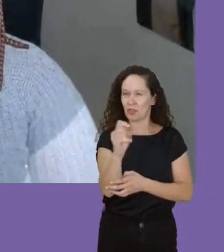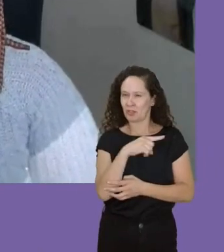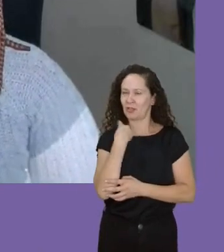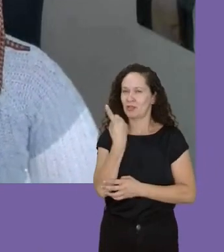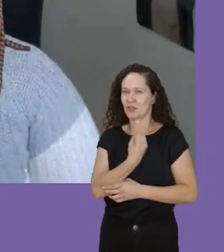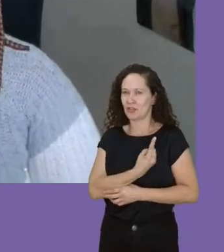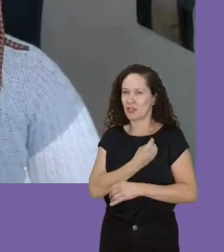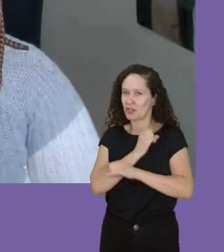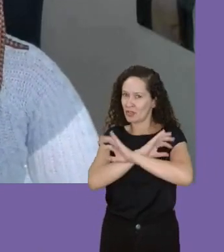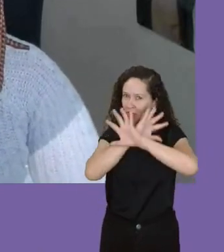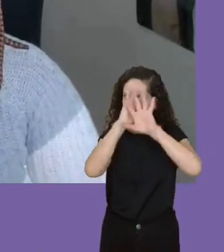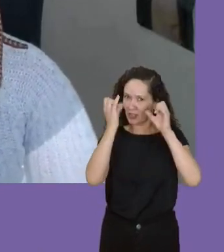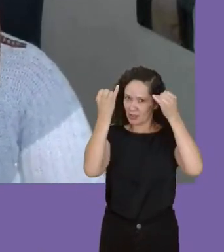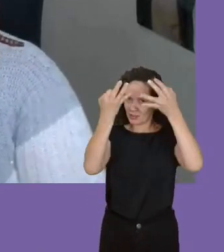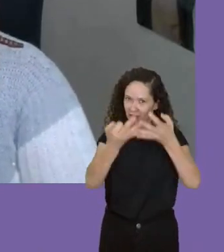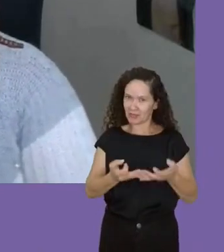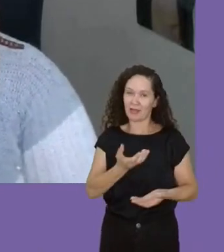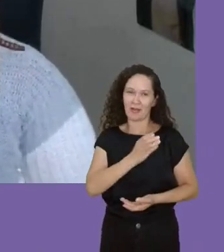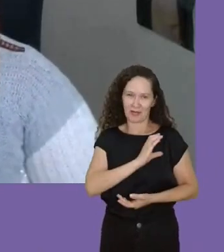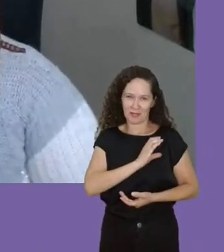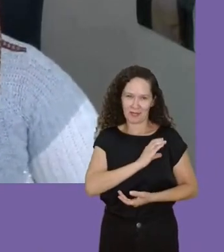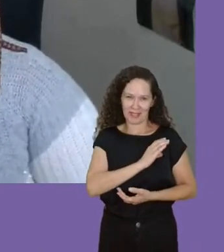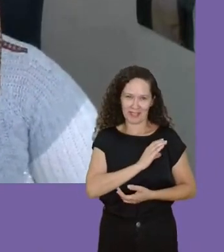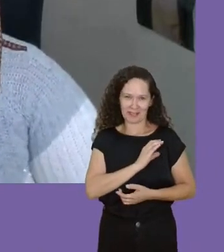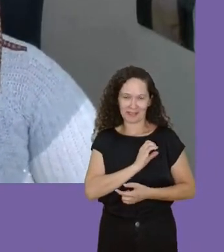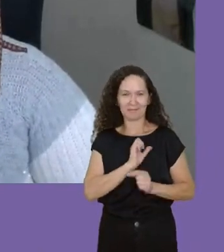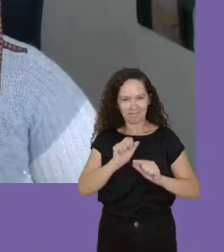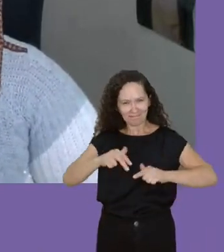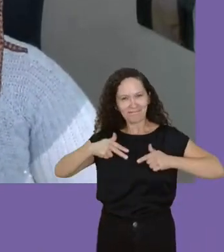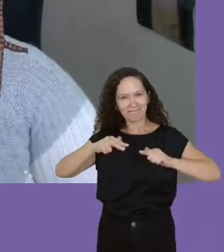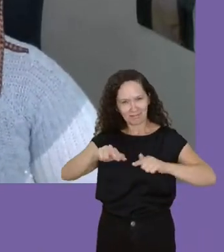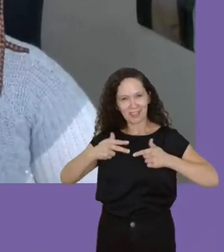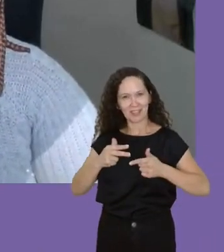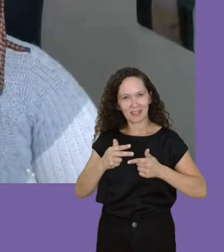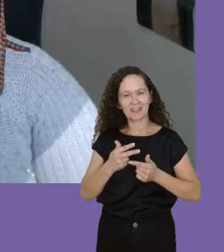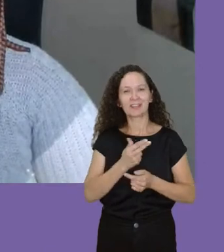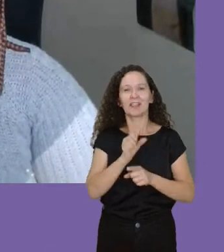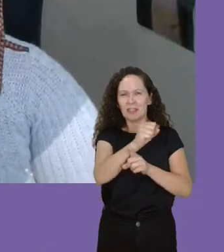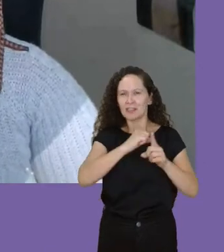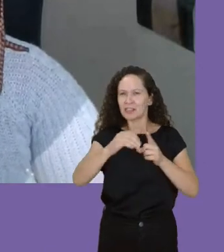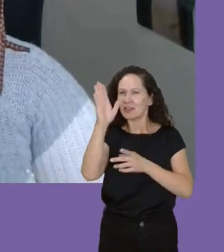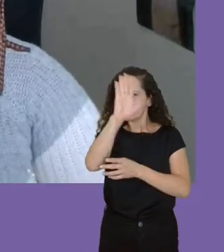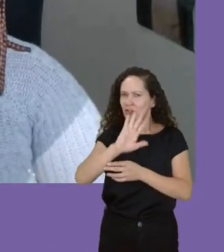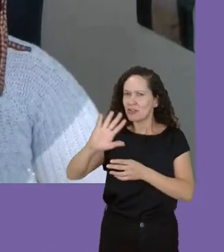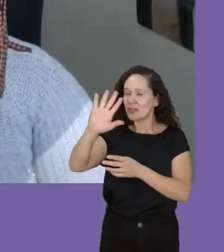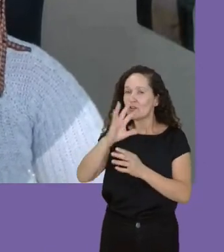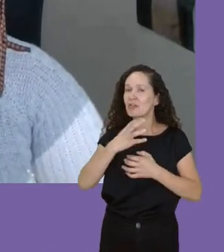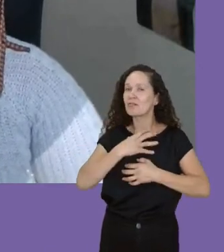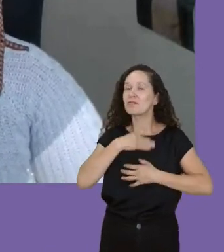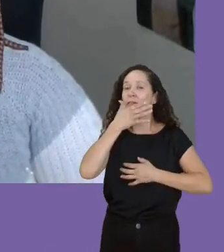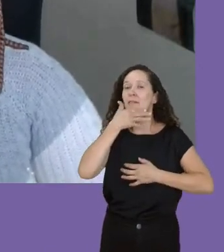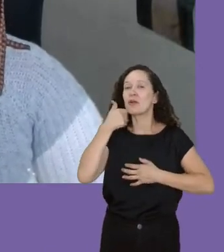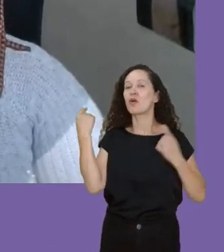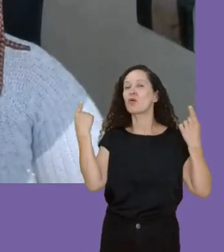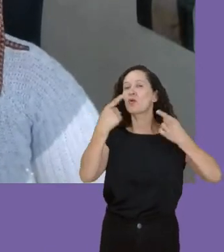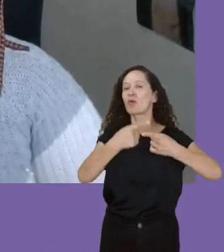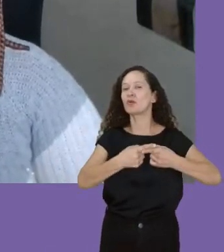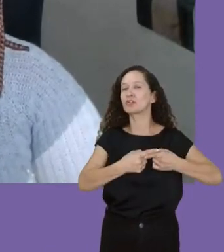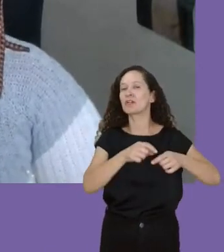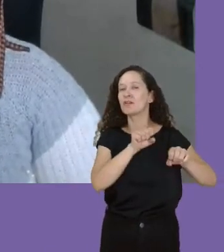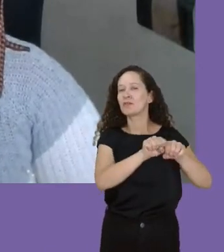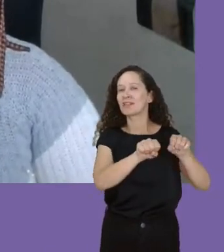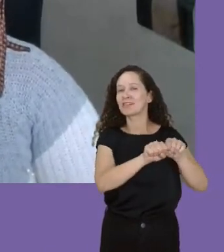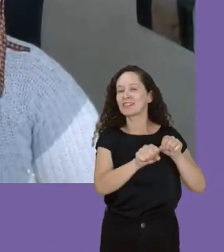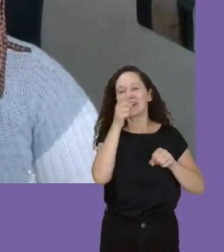gente elucidar para as nossas companheiras militantes, né, para a sociedade em geral, porque a maior forma de nós combatermos isso